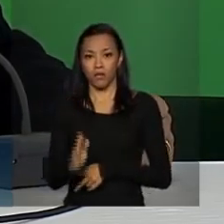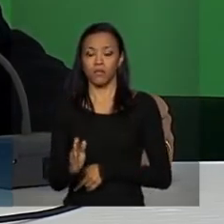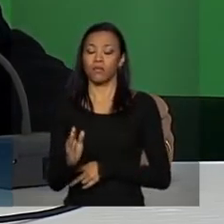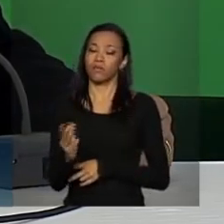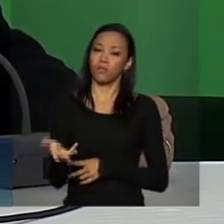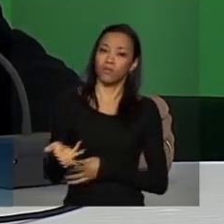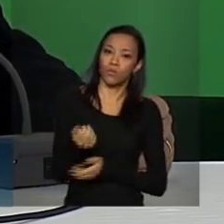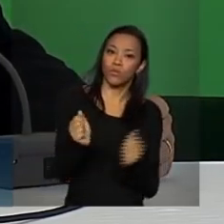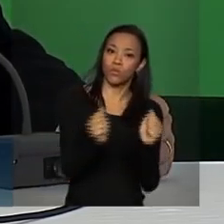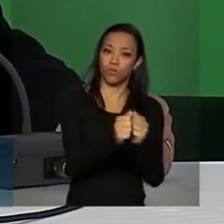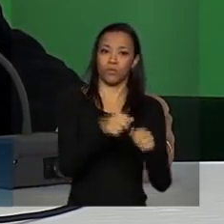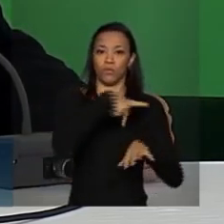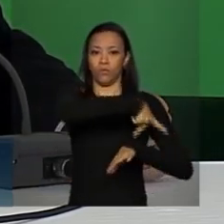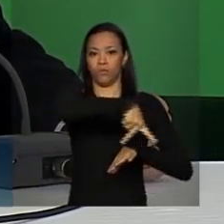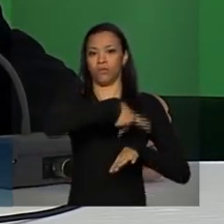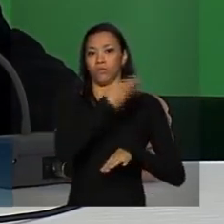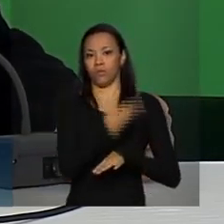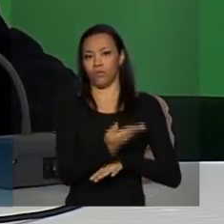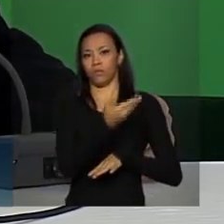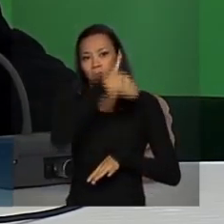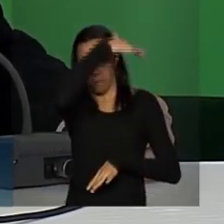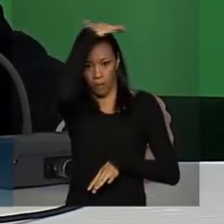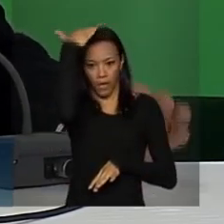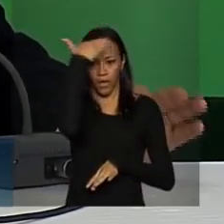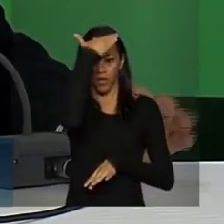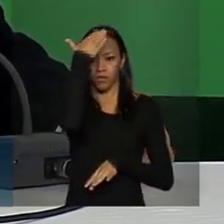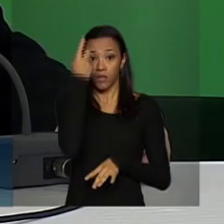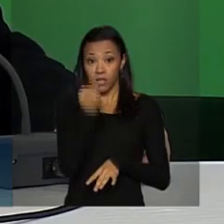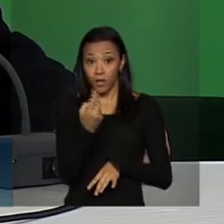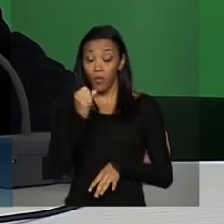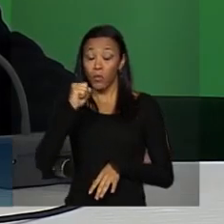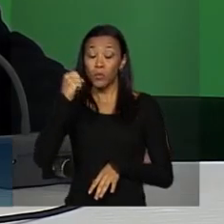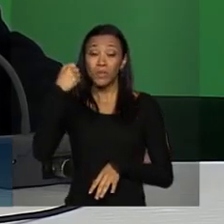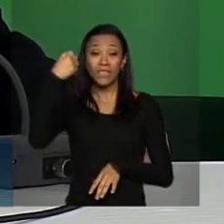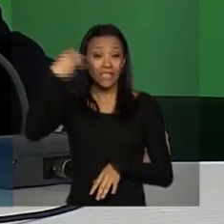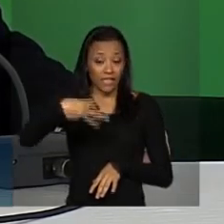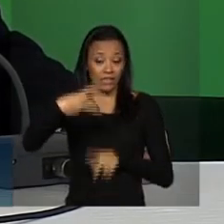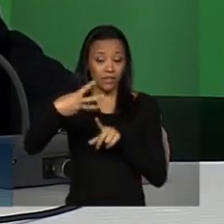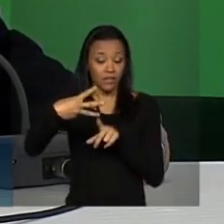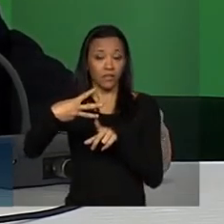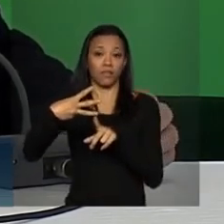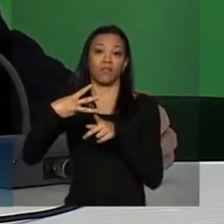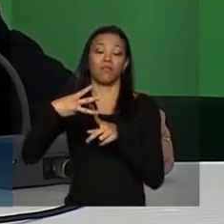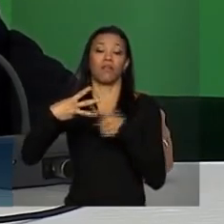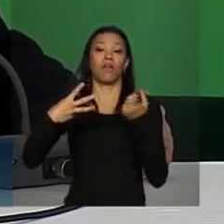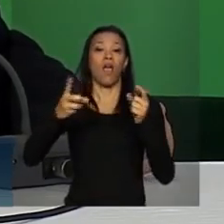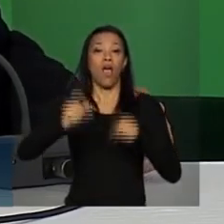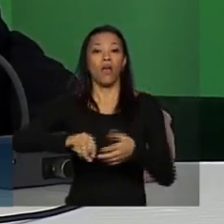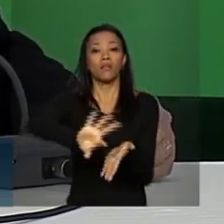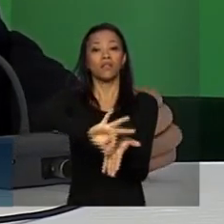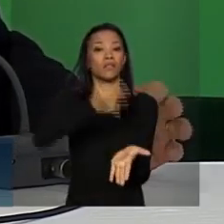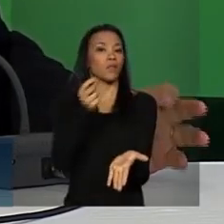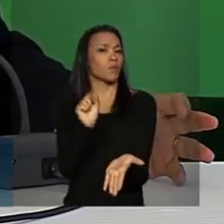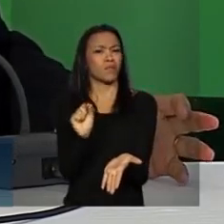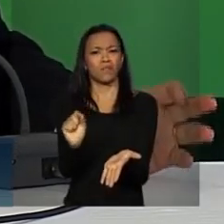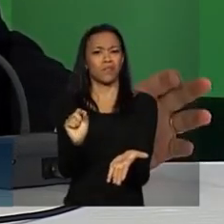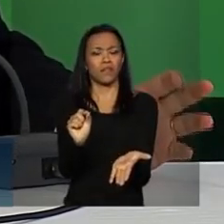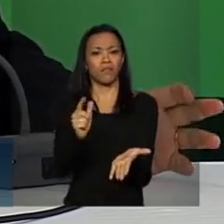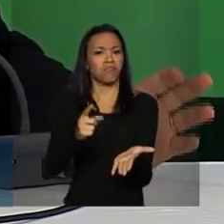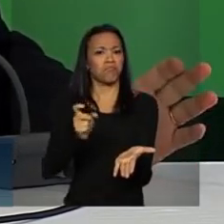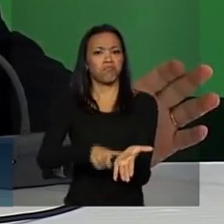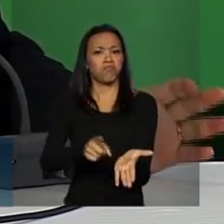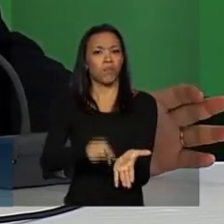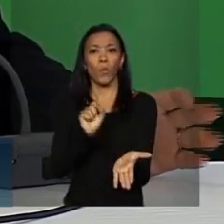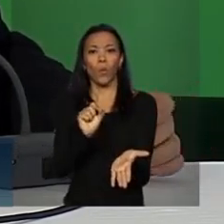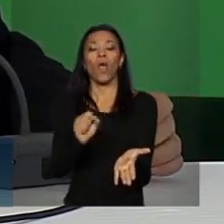potencial enorme a desenvolver. E um terceiro ponto que eu também chamaria atenção é a assinatura de um acordo